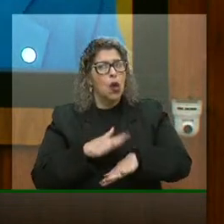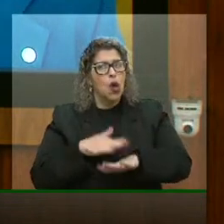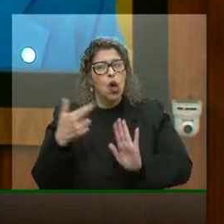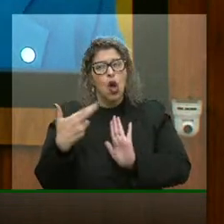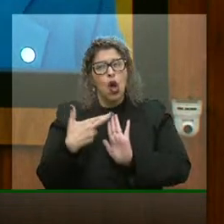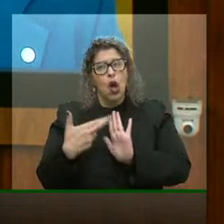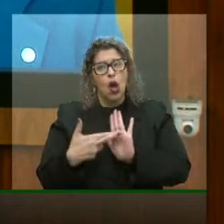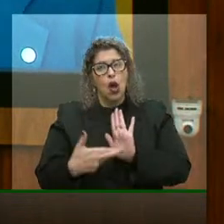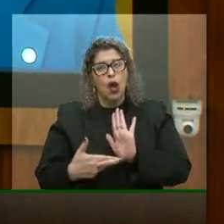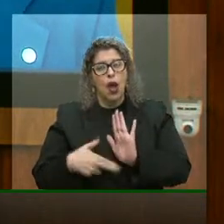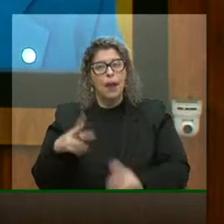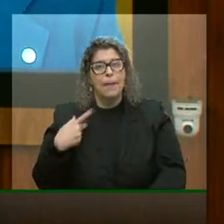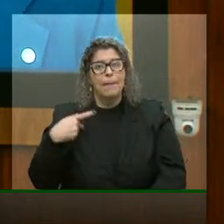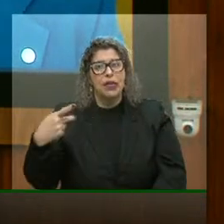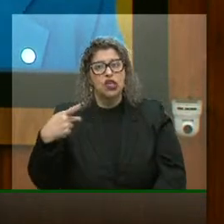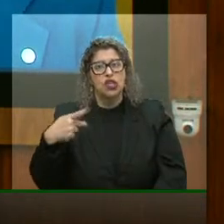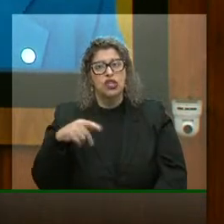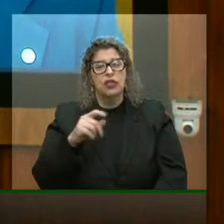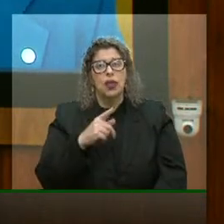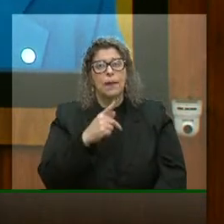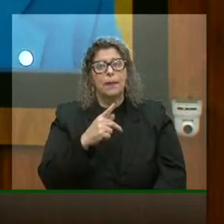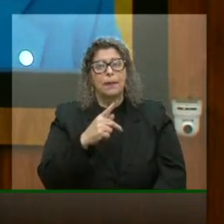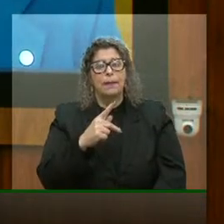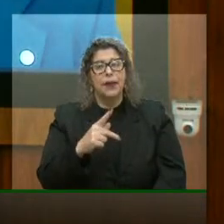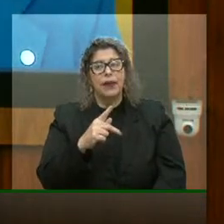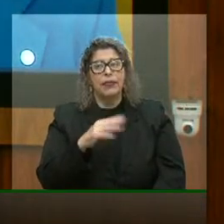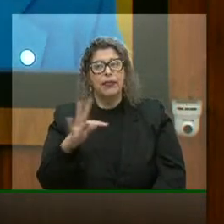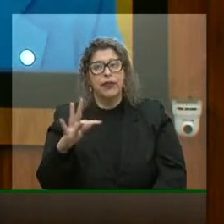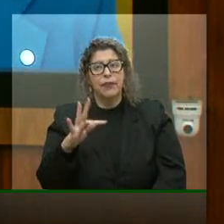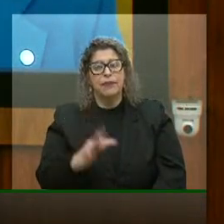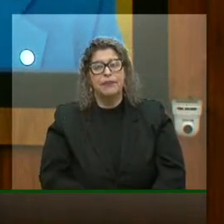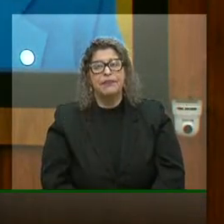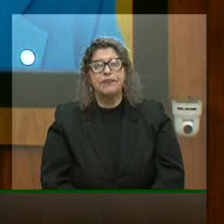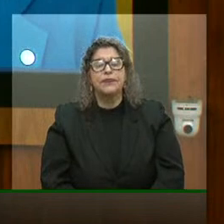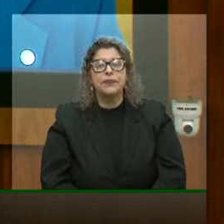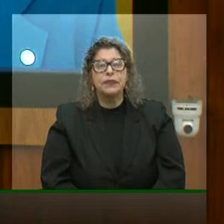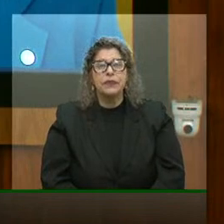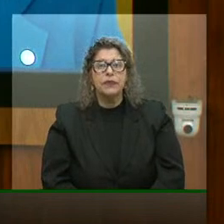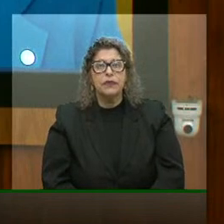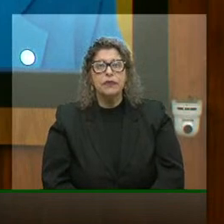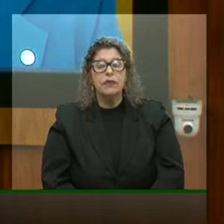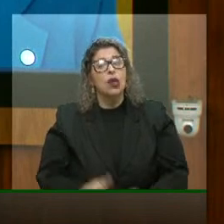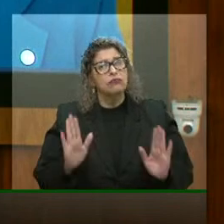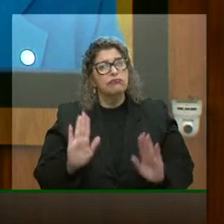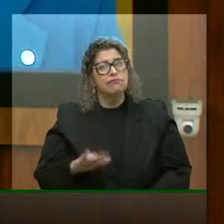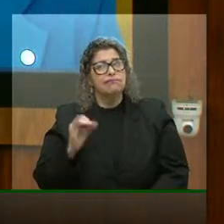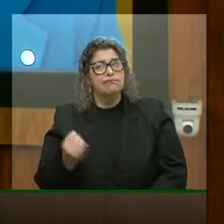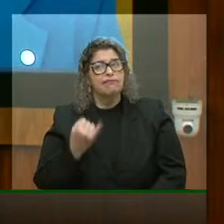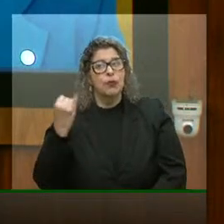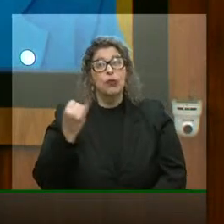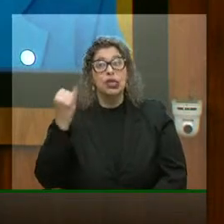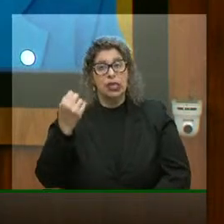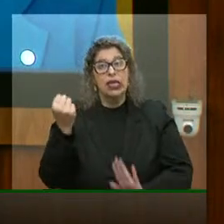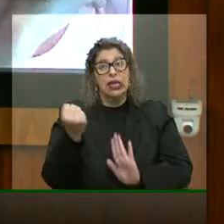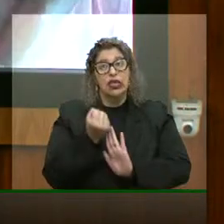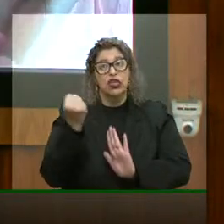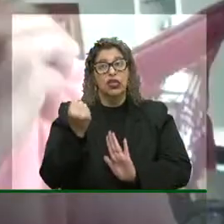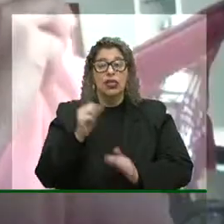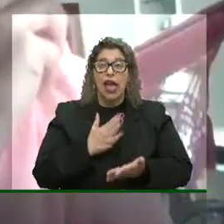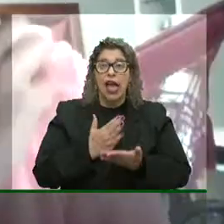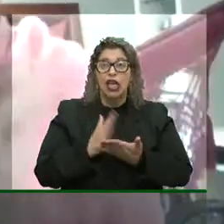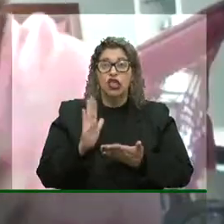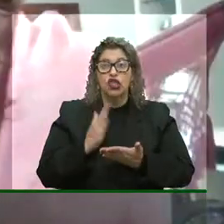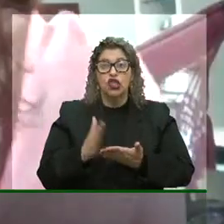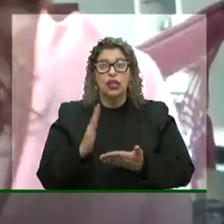pela bancada do Partido dos Trabalhadores. Acho que é importante fazer o registro que a